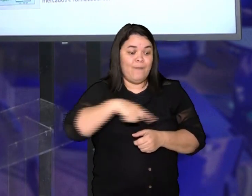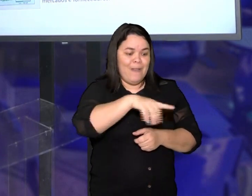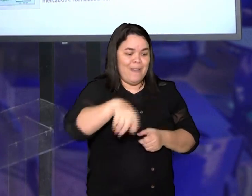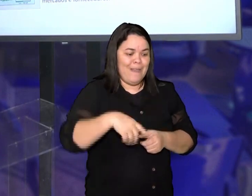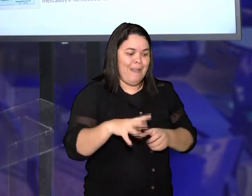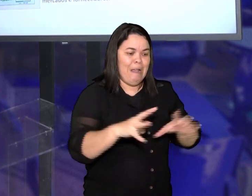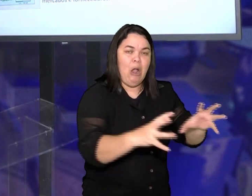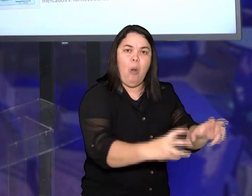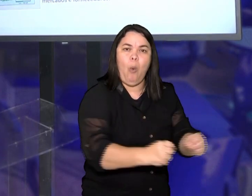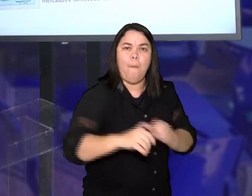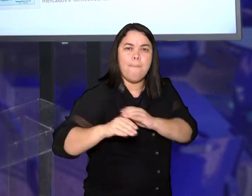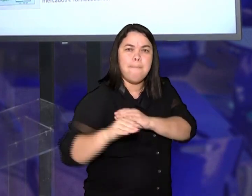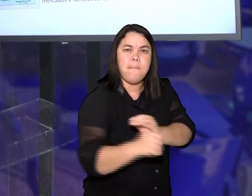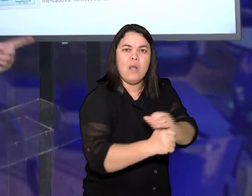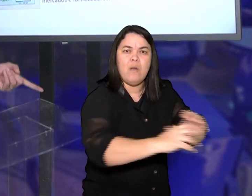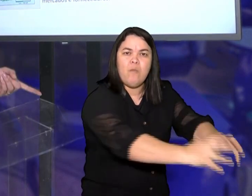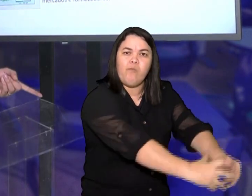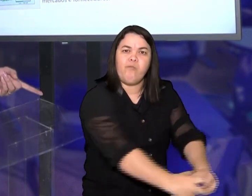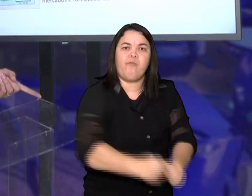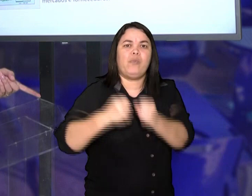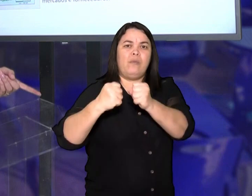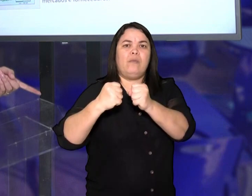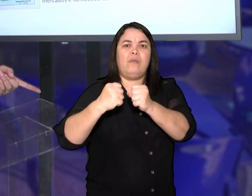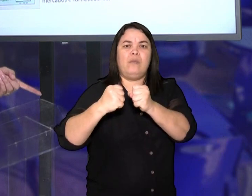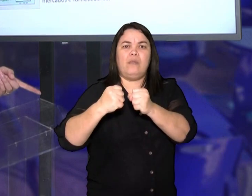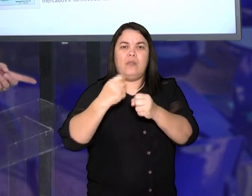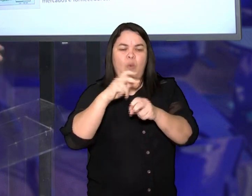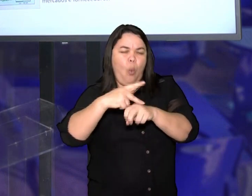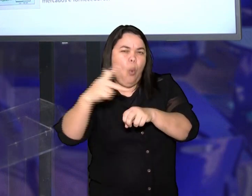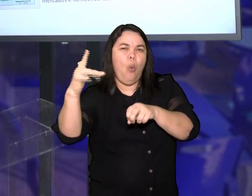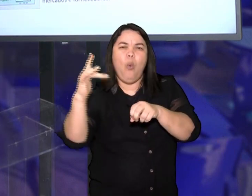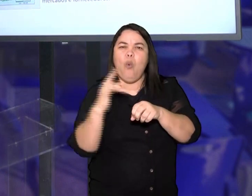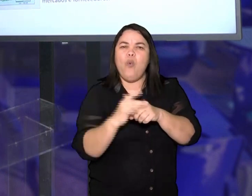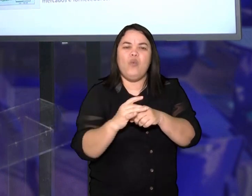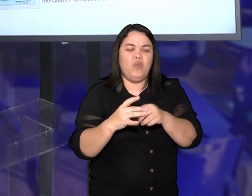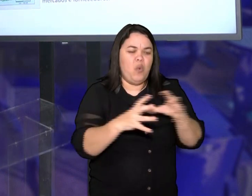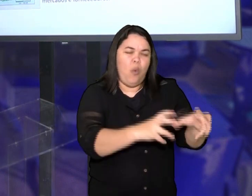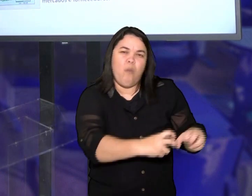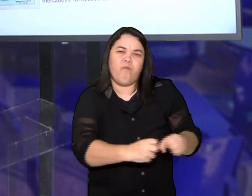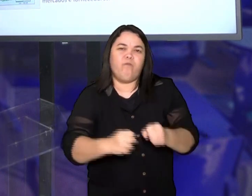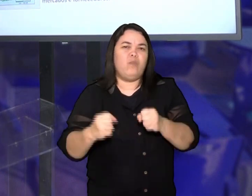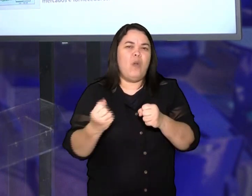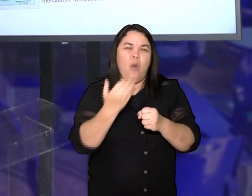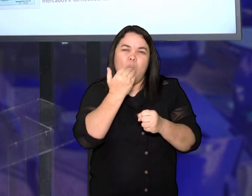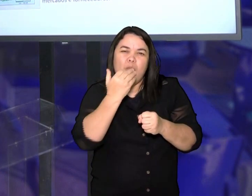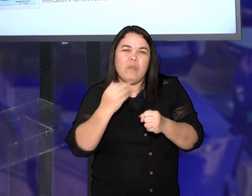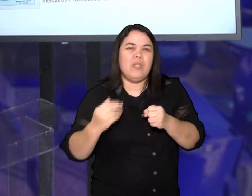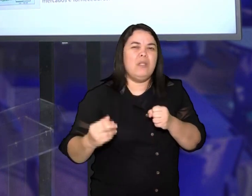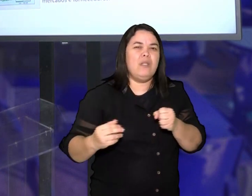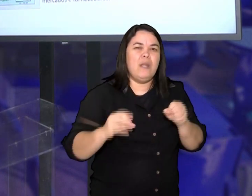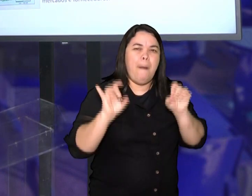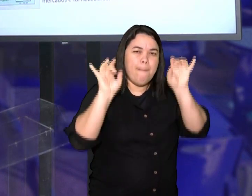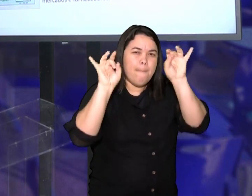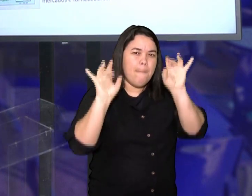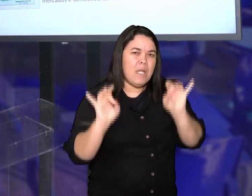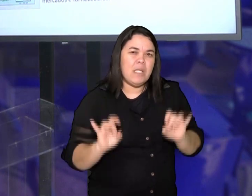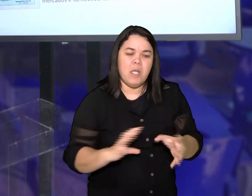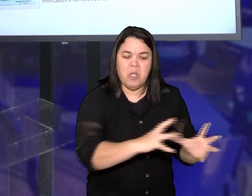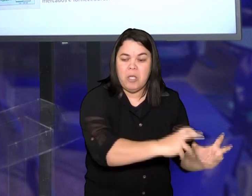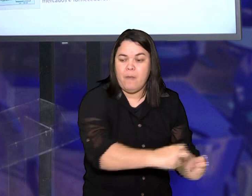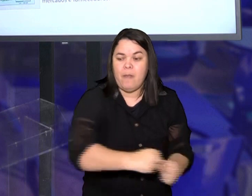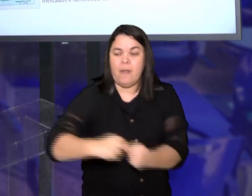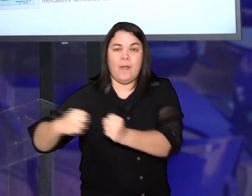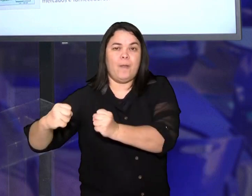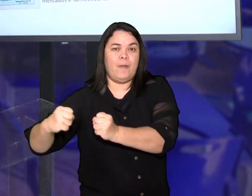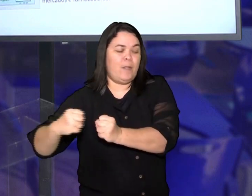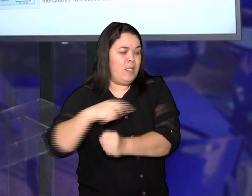matéria-prima da África em direção à Europa, deixando a África mais pobre